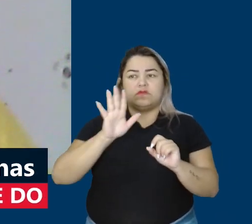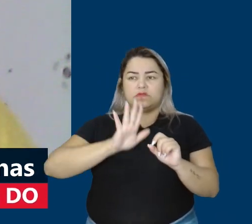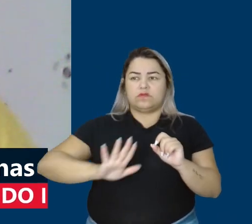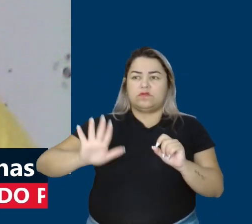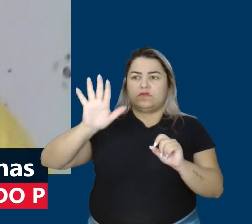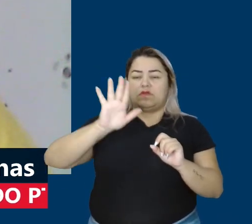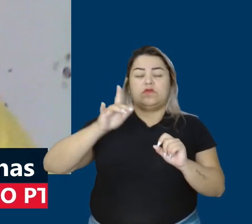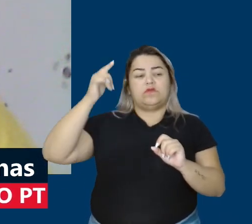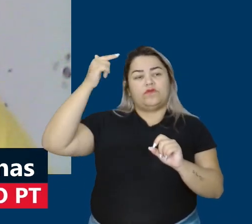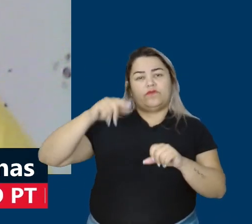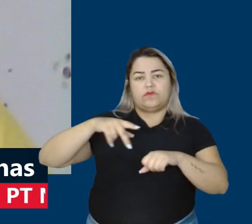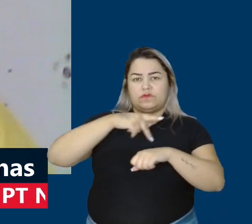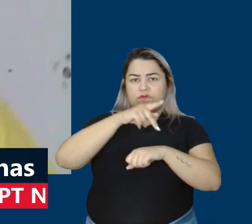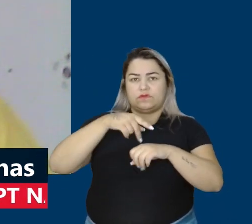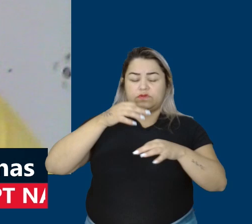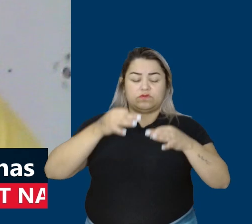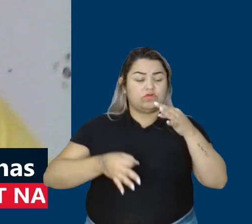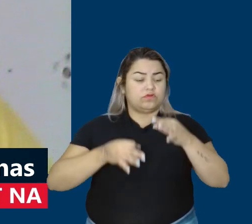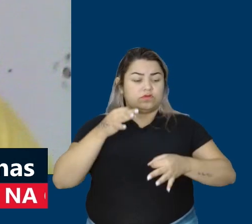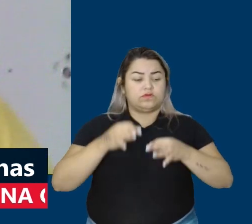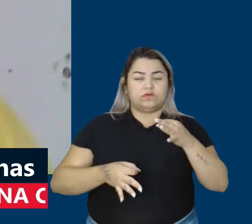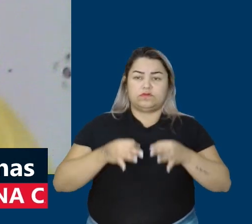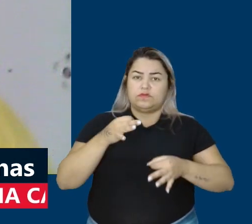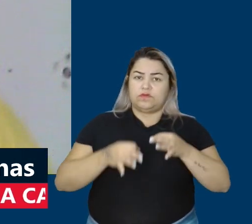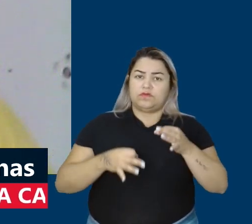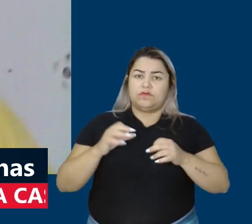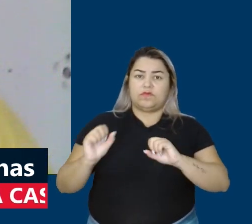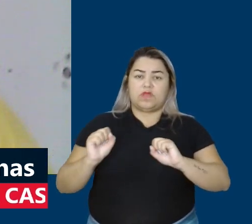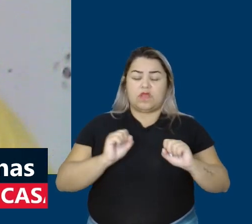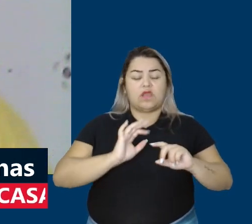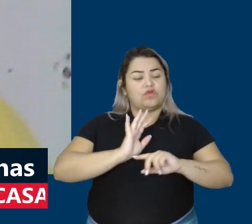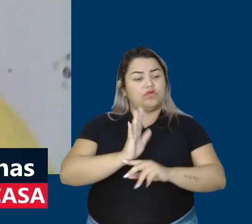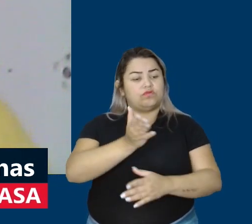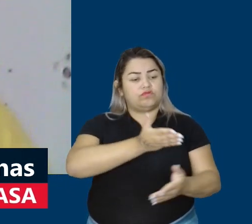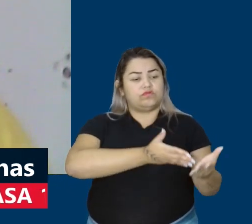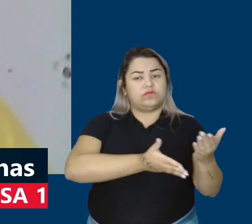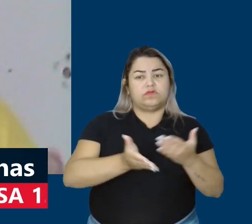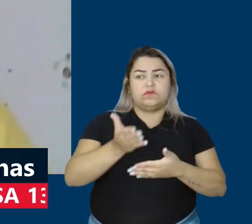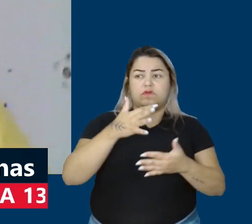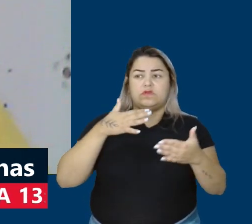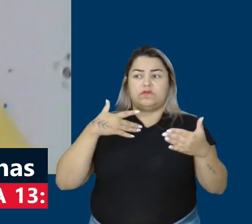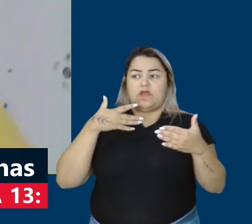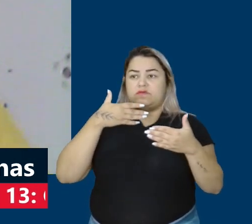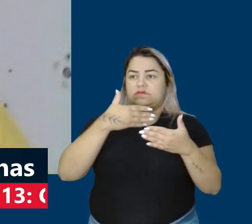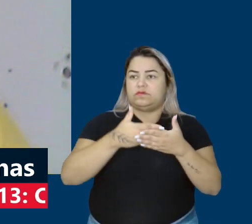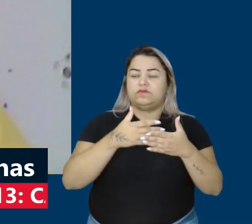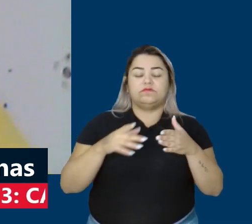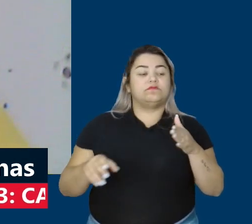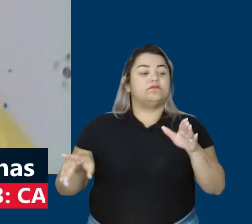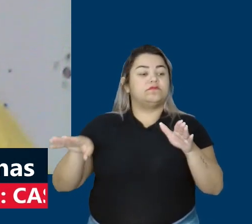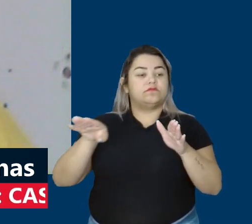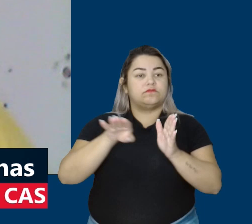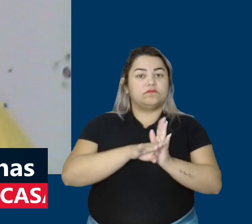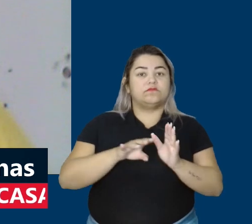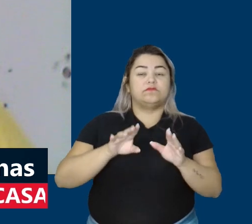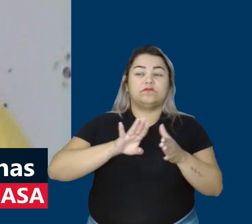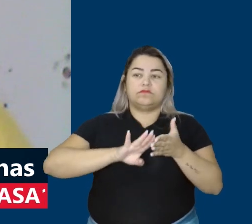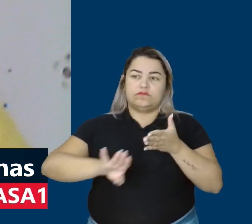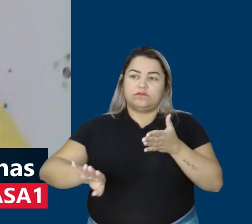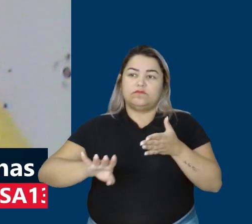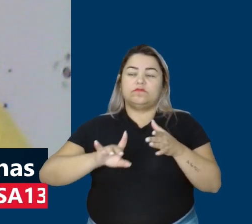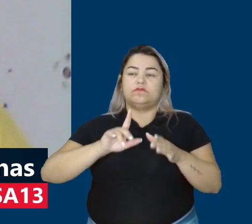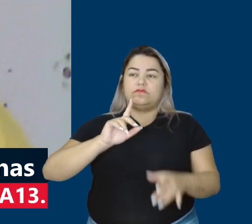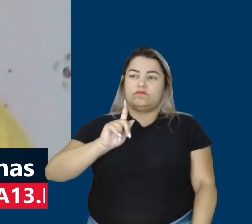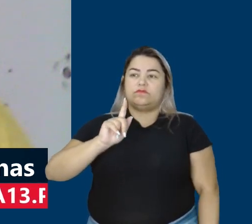nacional, internacional, jurídica, para poder ajudar esse avanço, né? De retirar esse